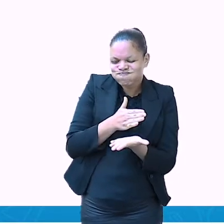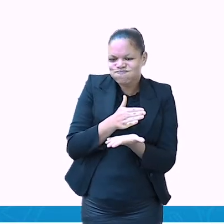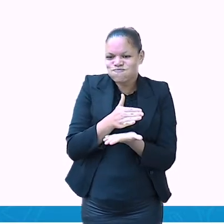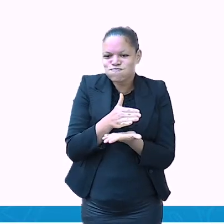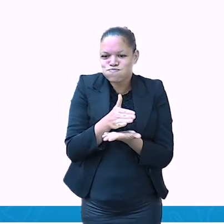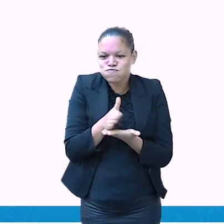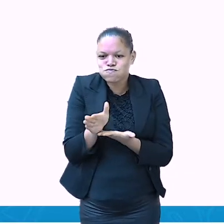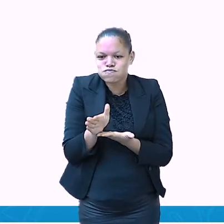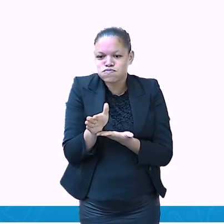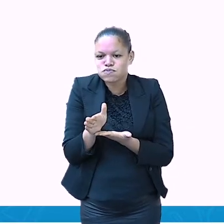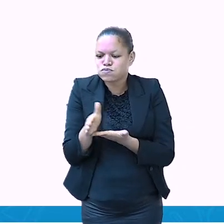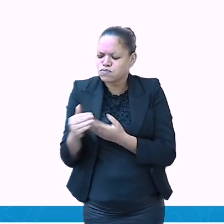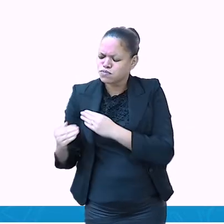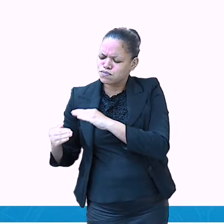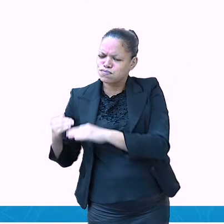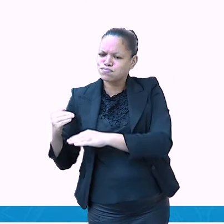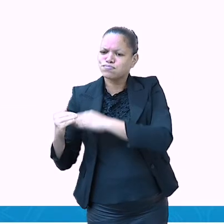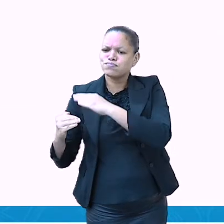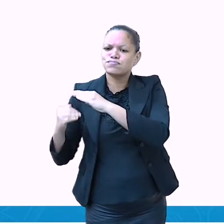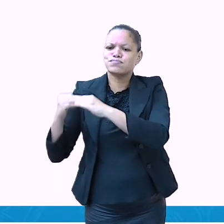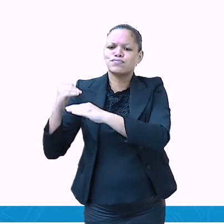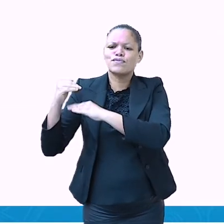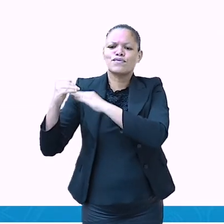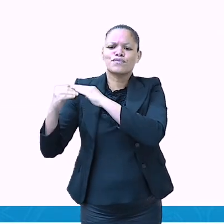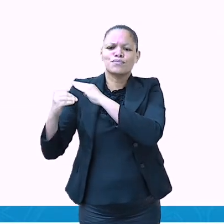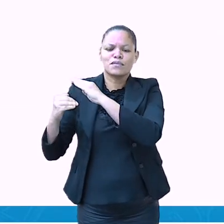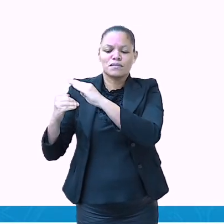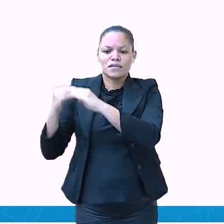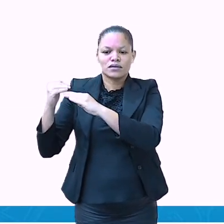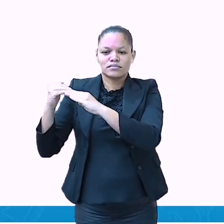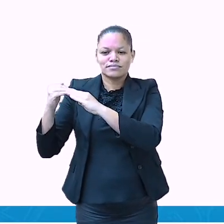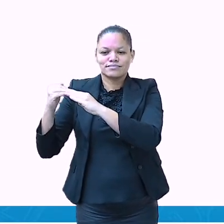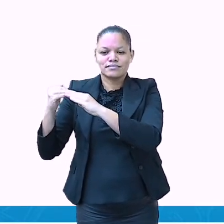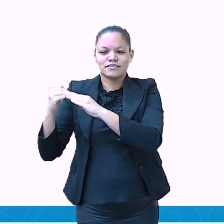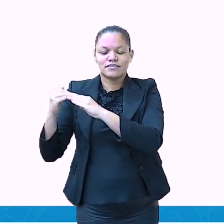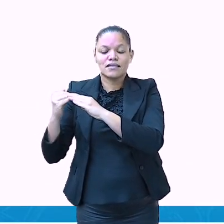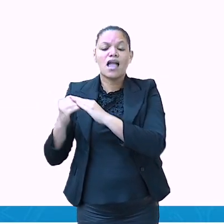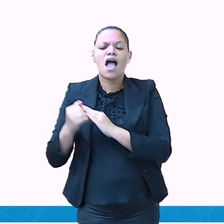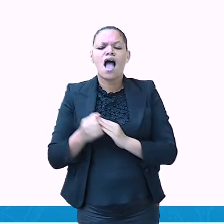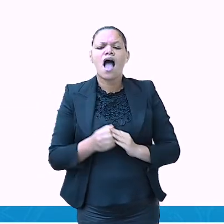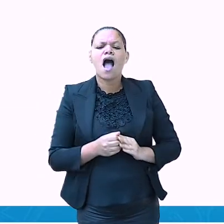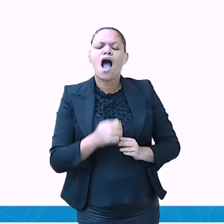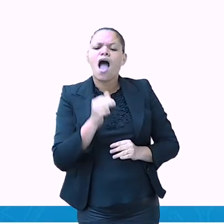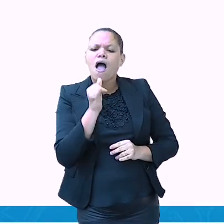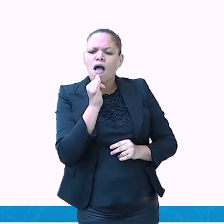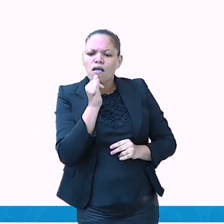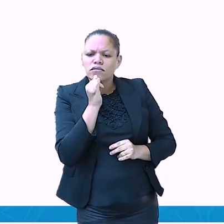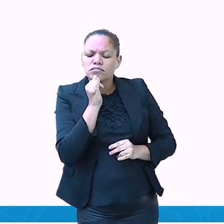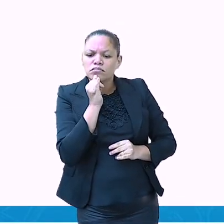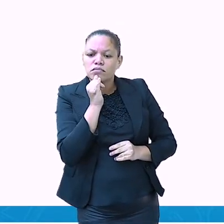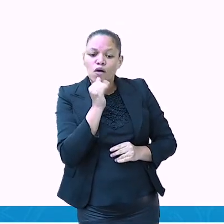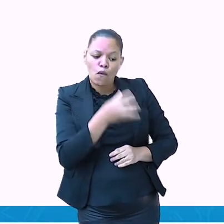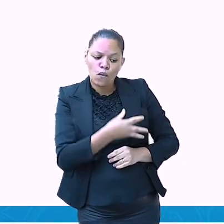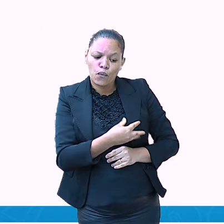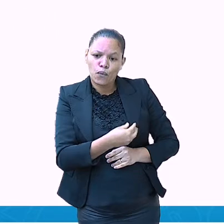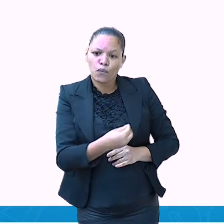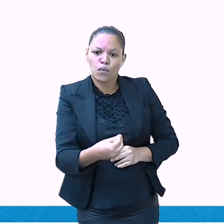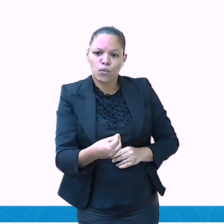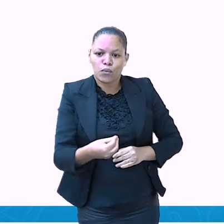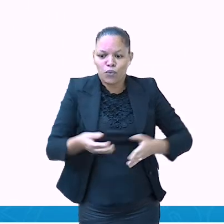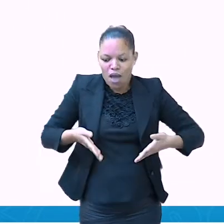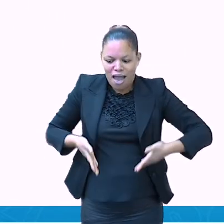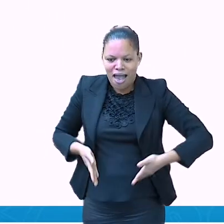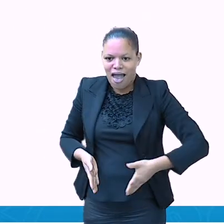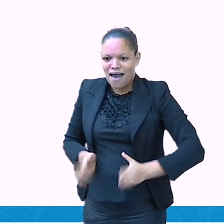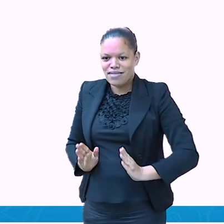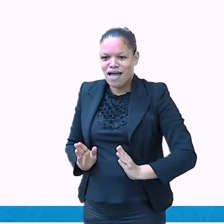chamado de desenvolvimento direto. O filhote nasce idêntico ao adulto.